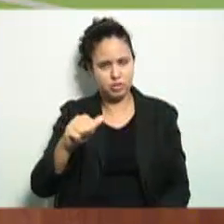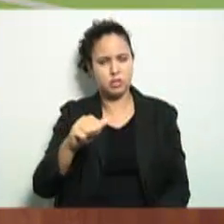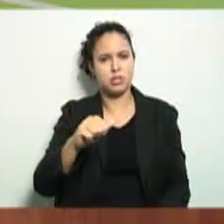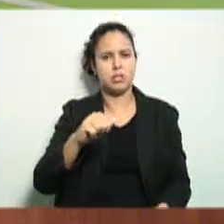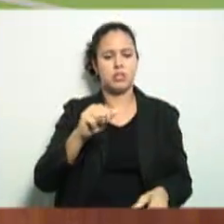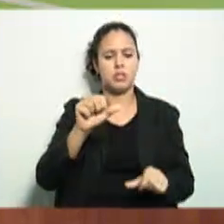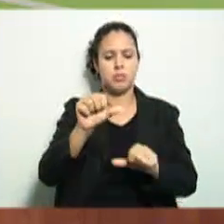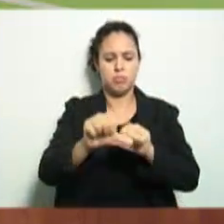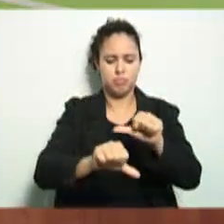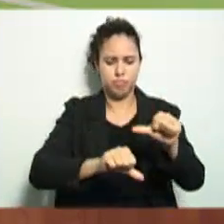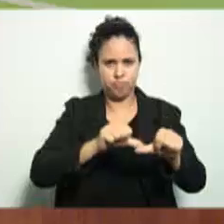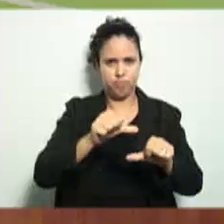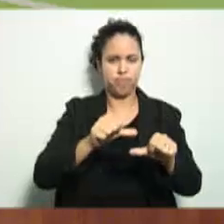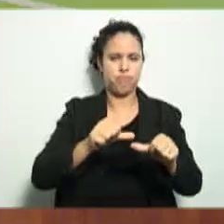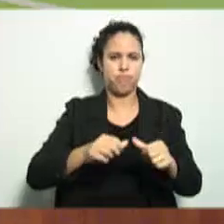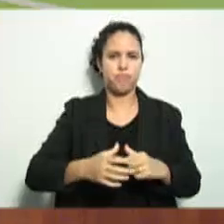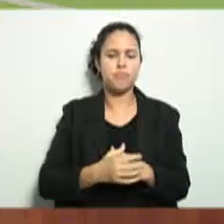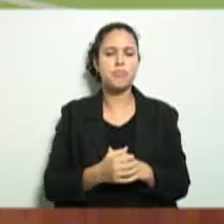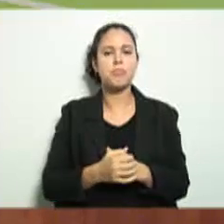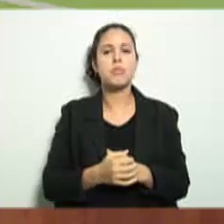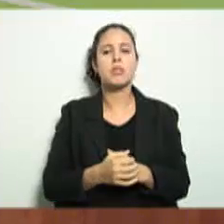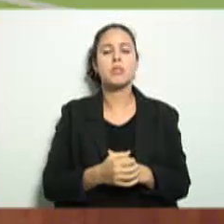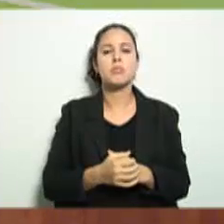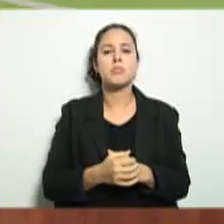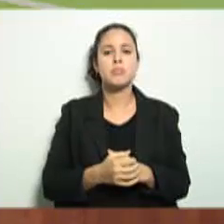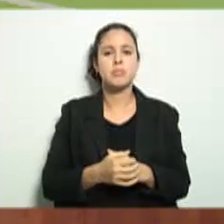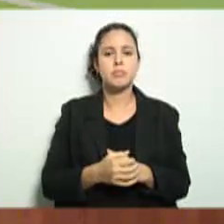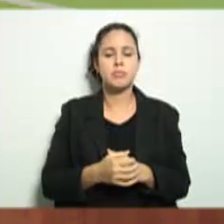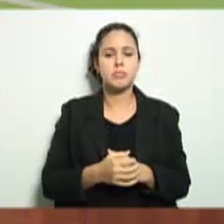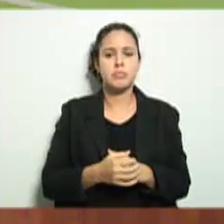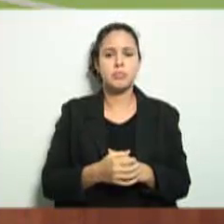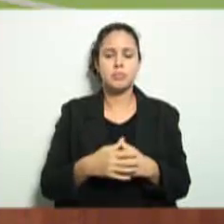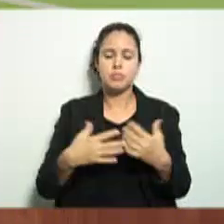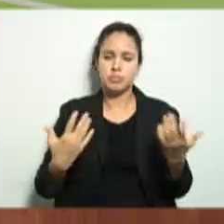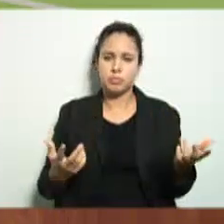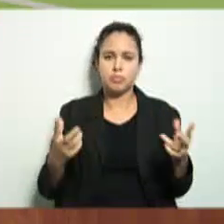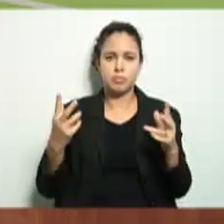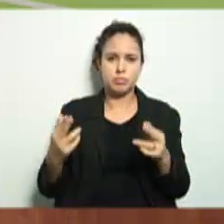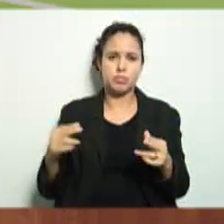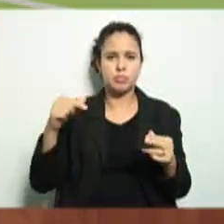ia desorganizar um pouquinho. Veja que mais ou menos foi o que aconteceu